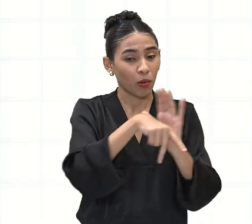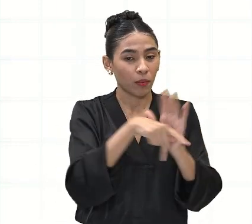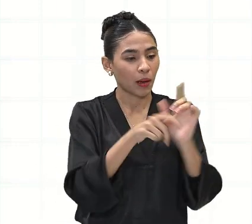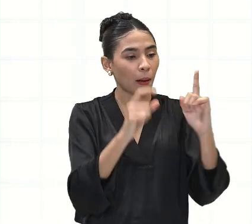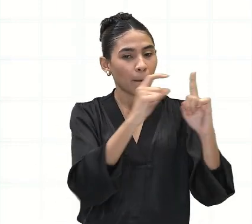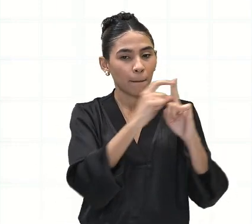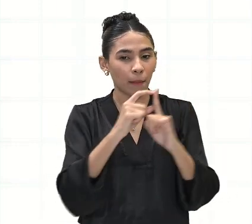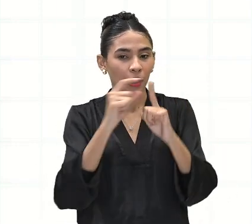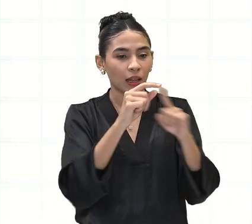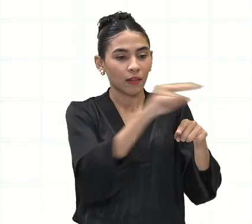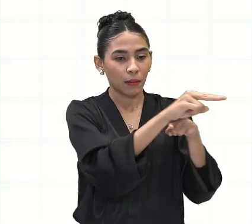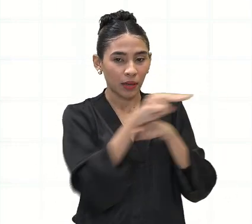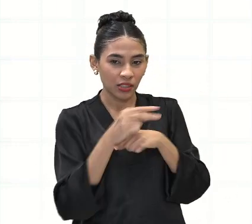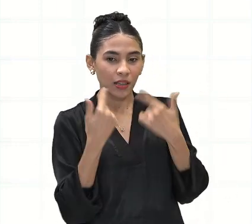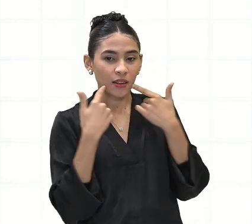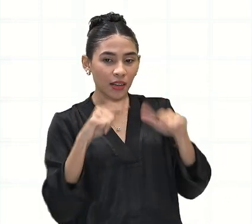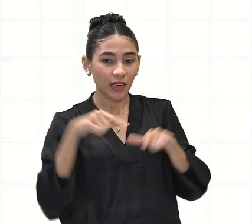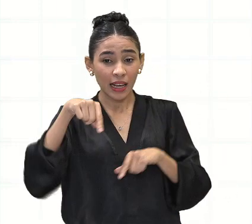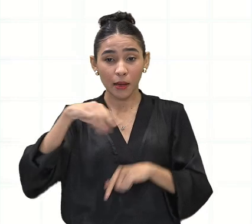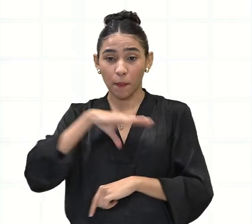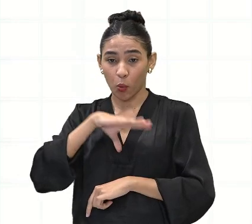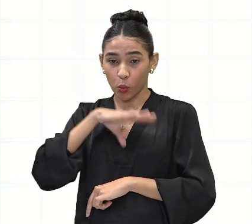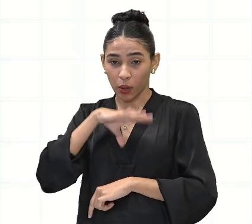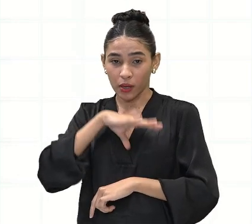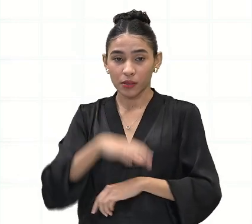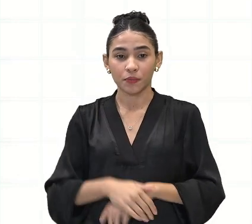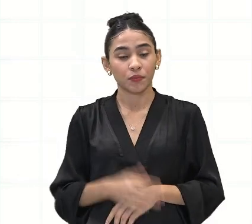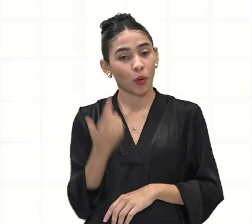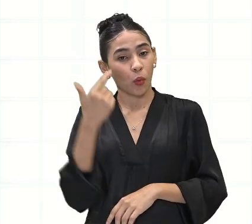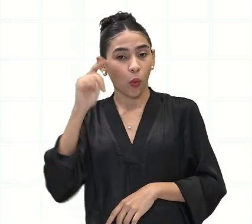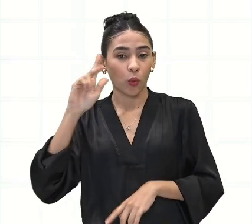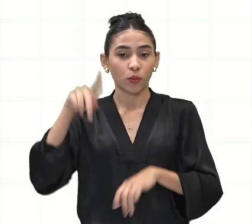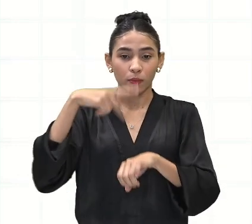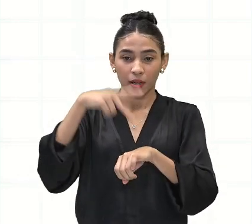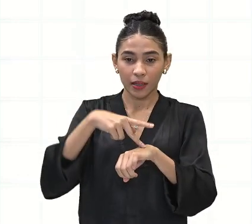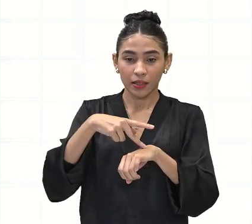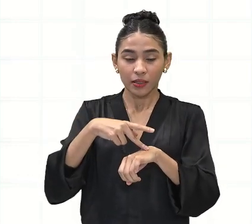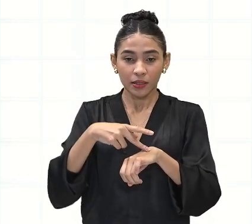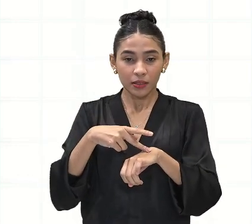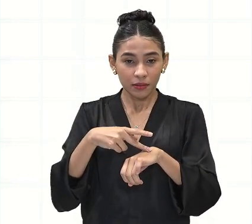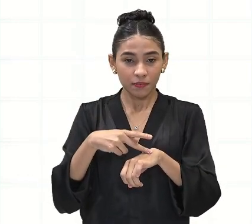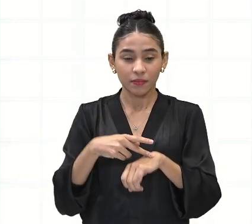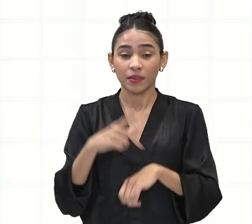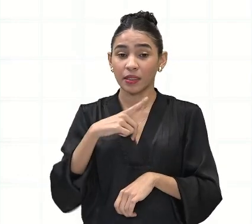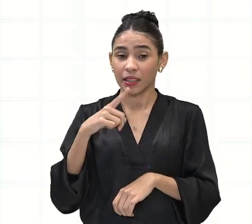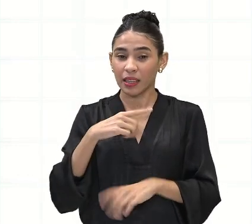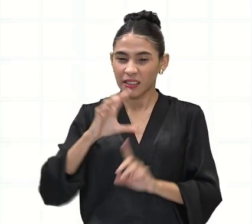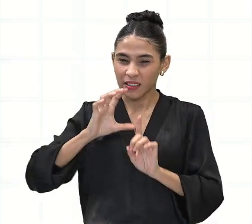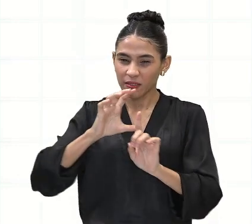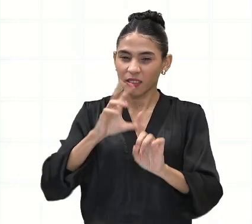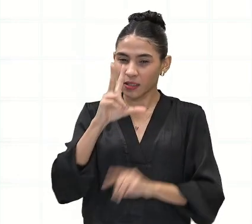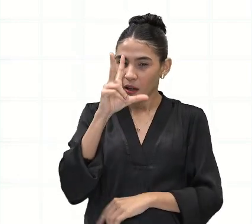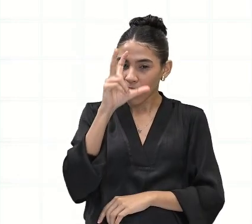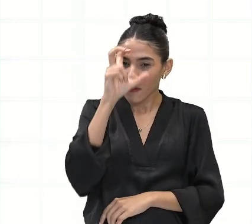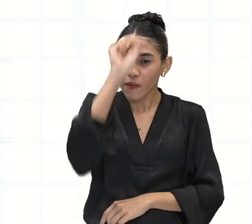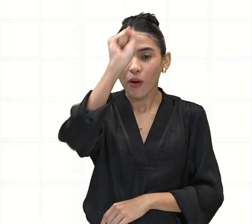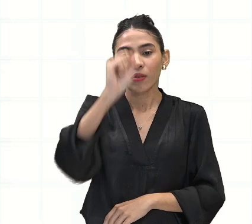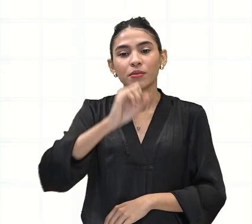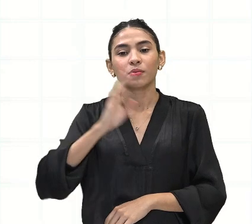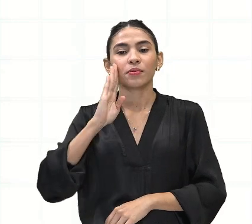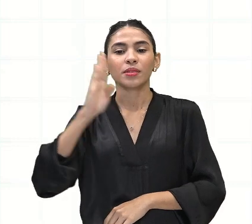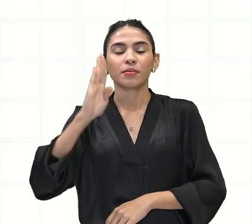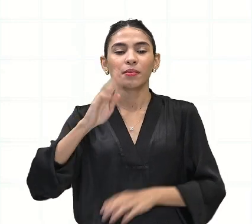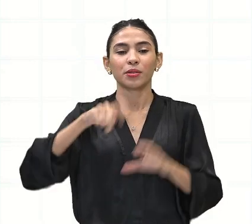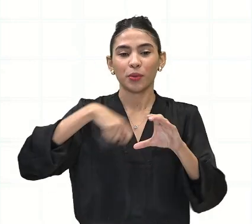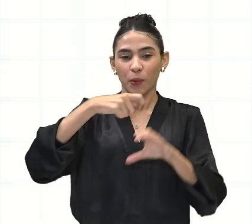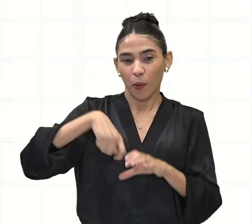o nosso idioma. Outro país também que a gente tem bastante influência, principalmente em questão